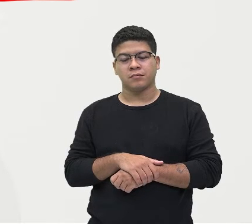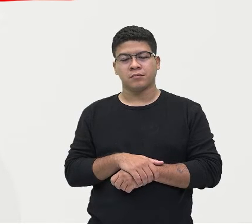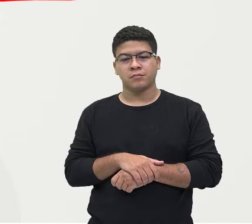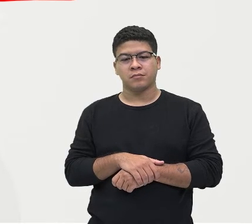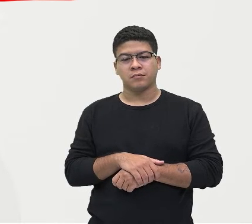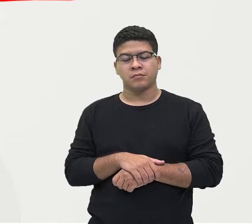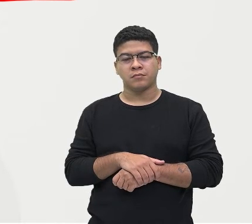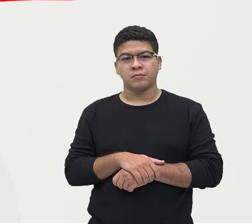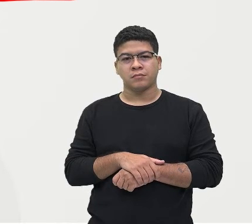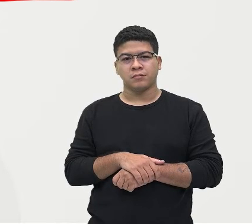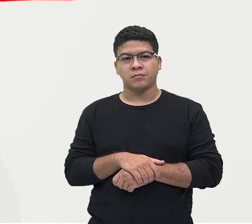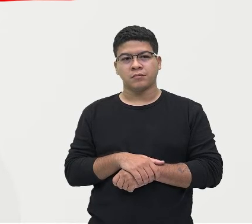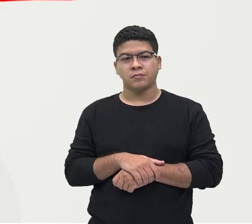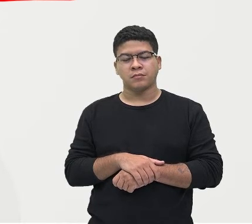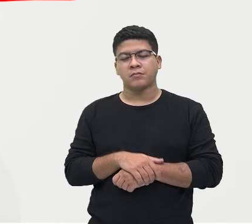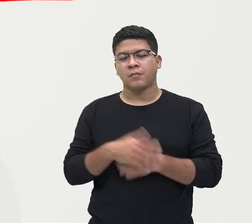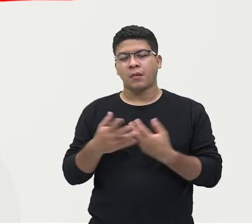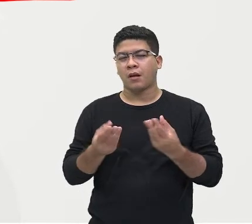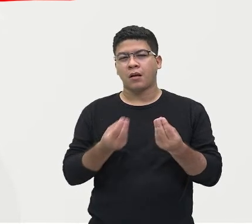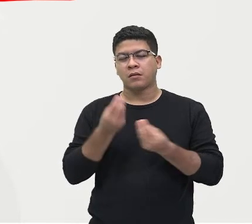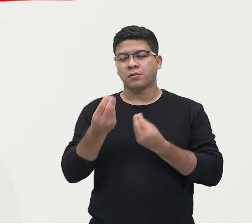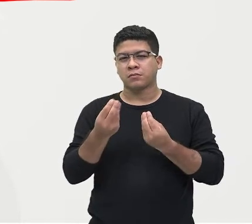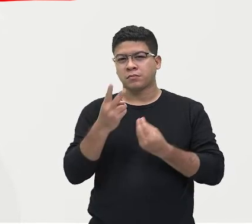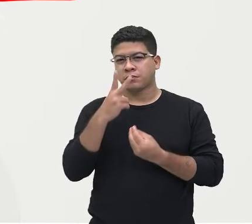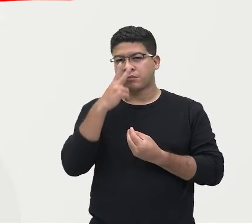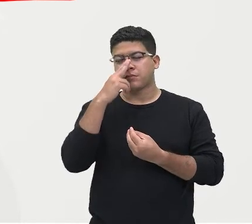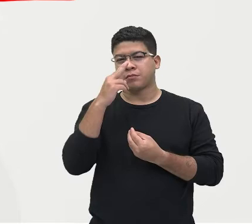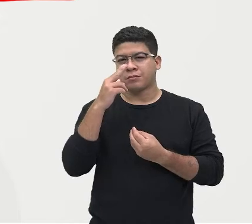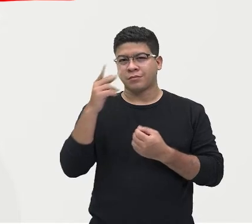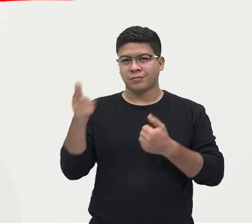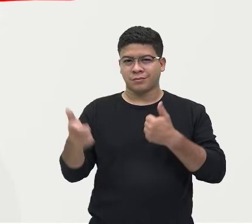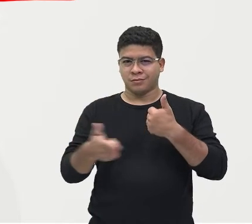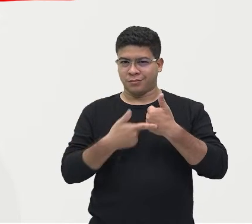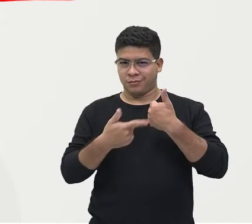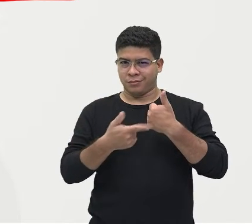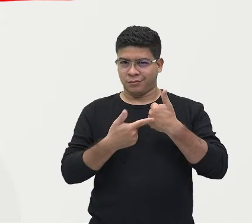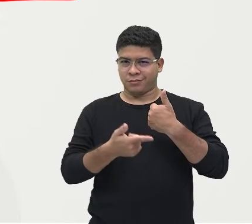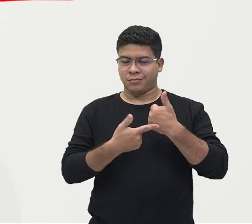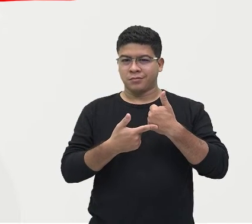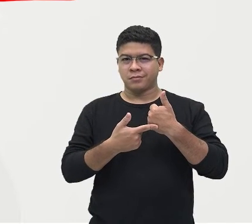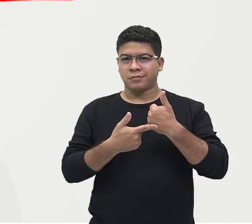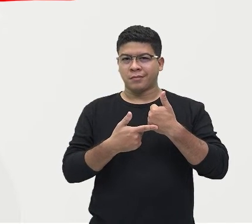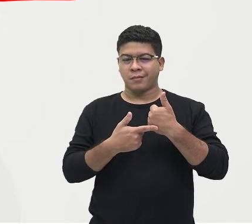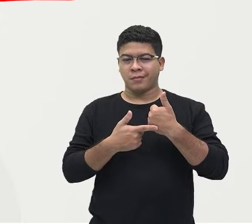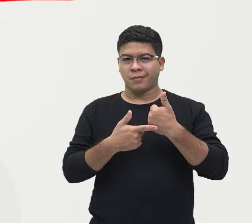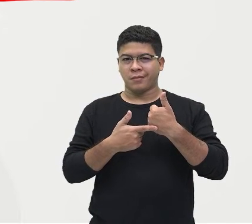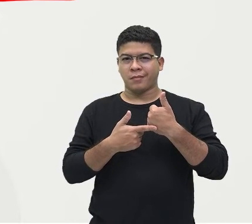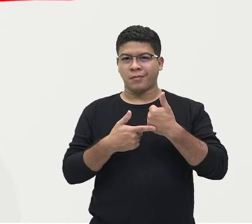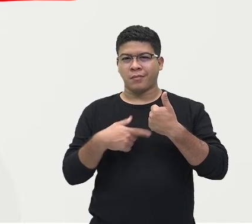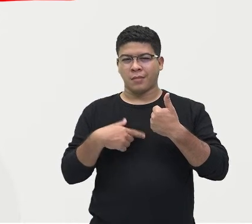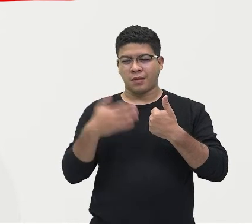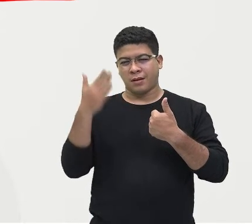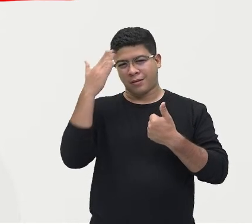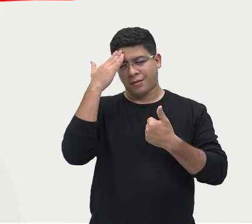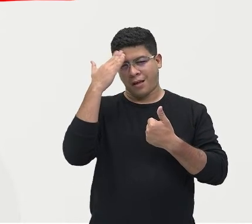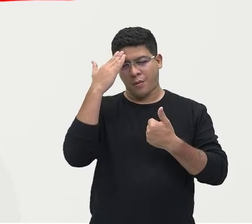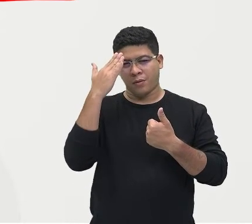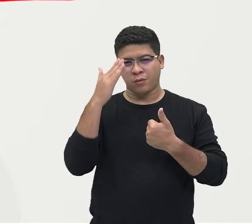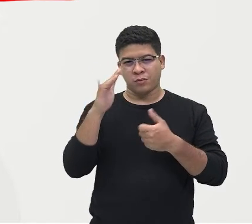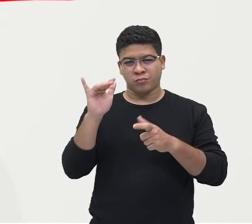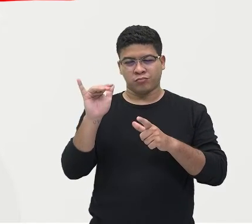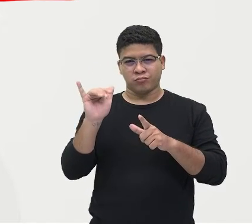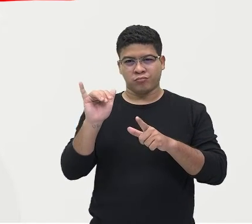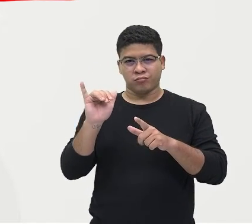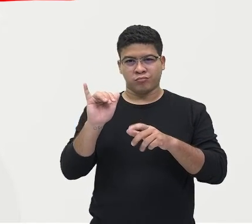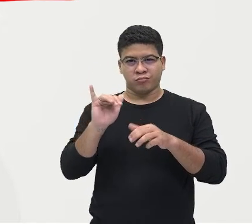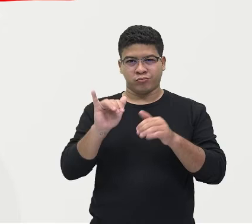with. Então, é como se fosse aquele likezinho, aquela mãozinha do YouTube. Então, de acordo